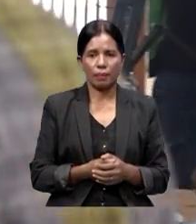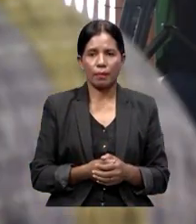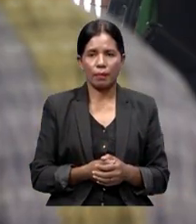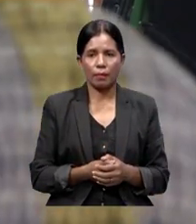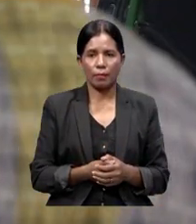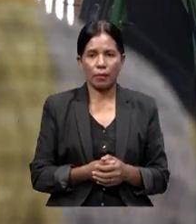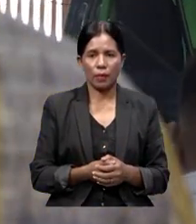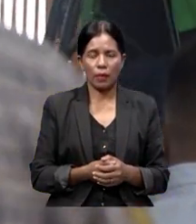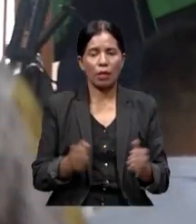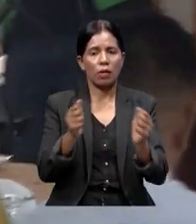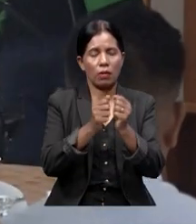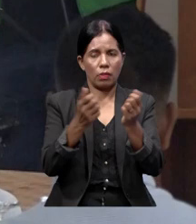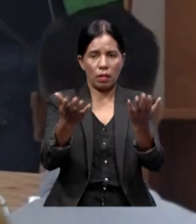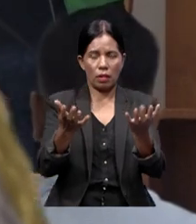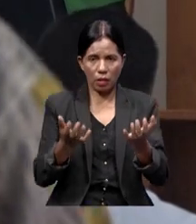Ou vontade